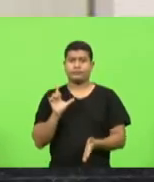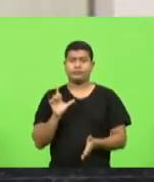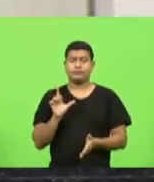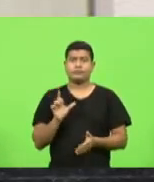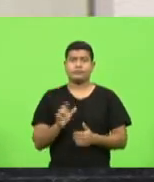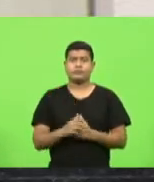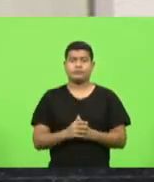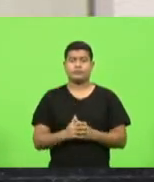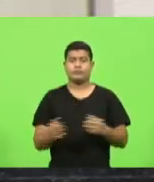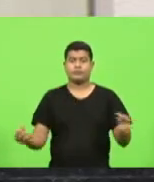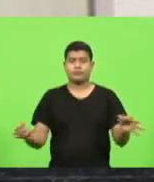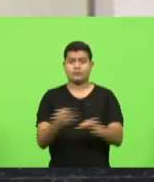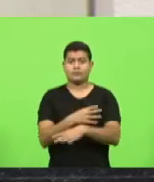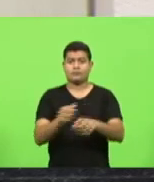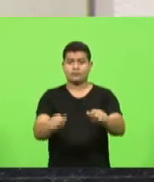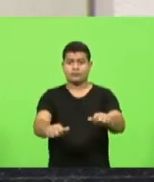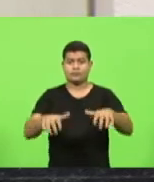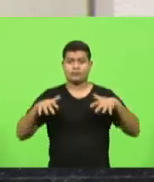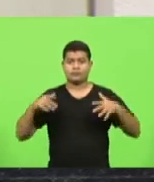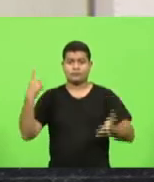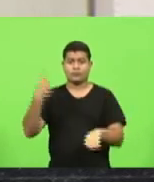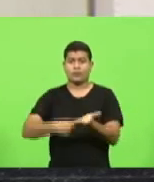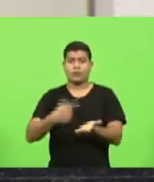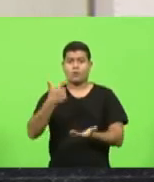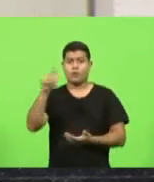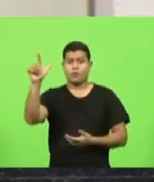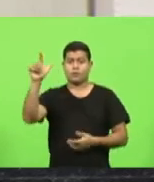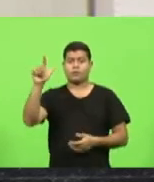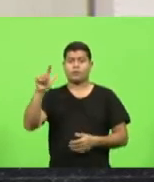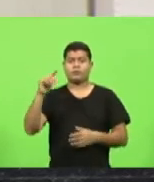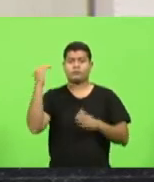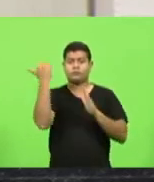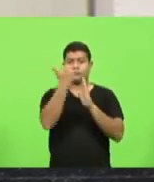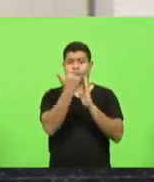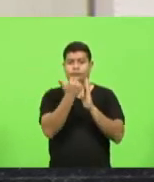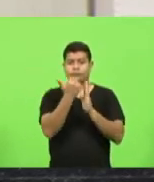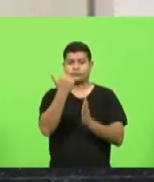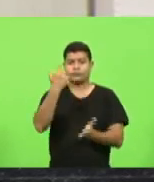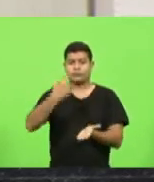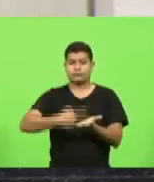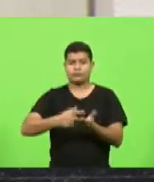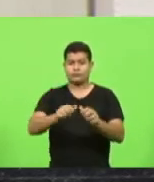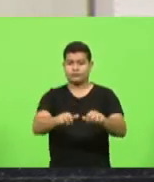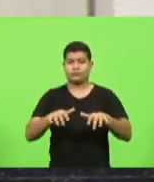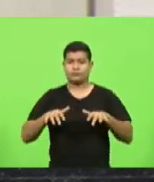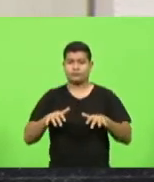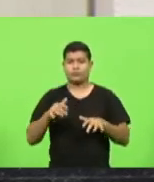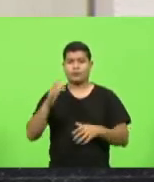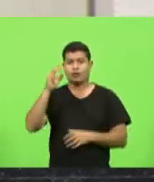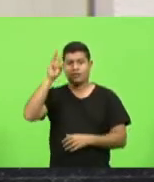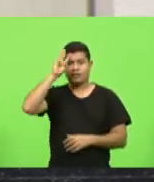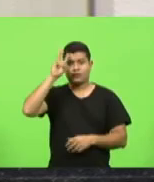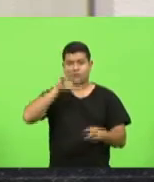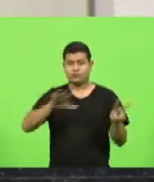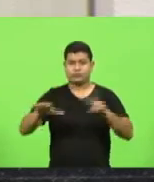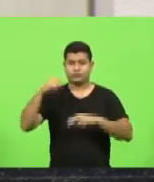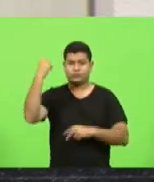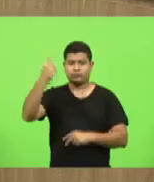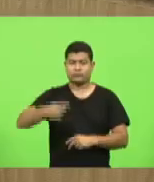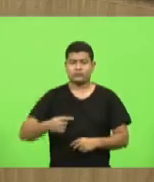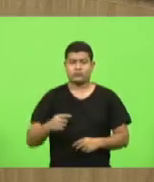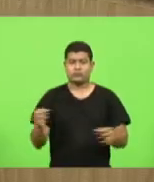antes de encerrar a sessão convoca outra ordinária para terça-feira no horário regimental está encerrada a sessão